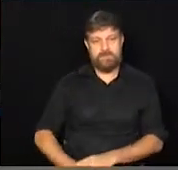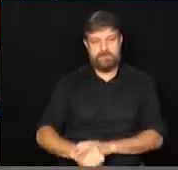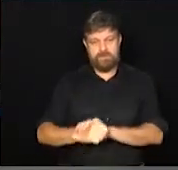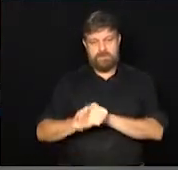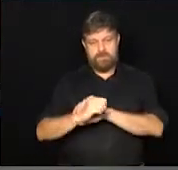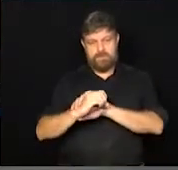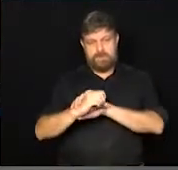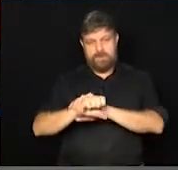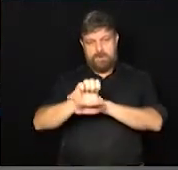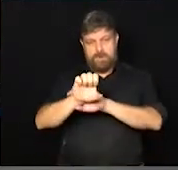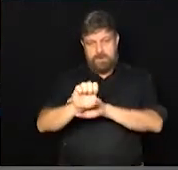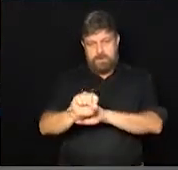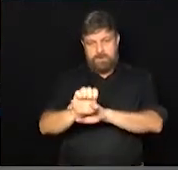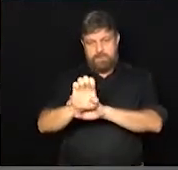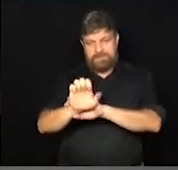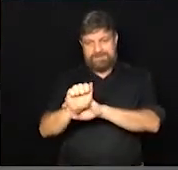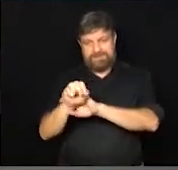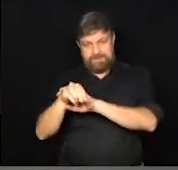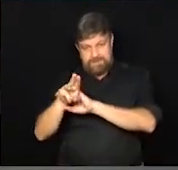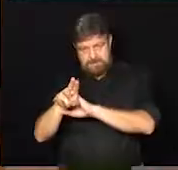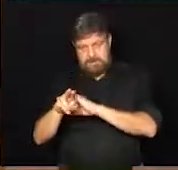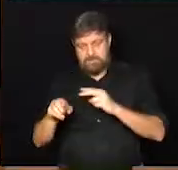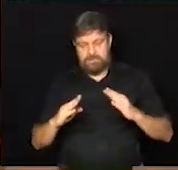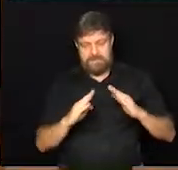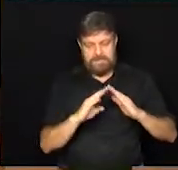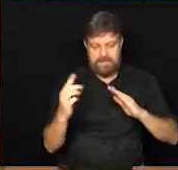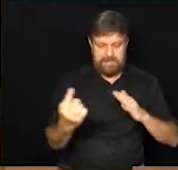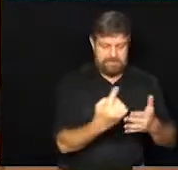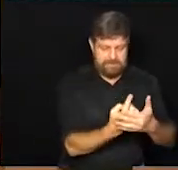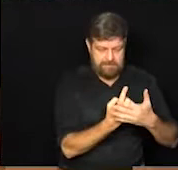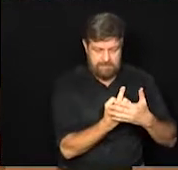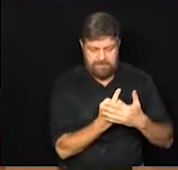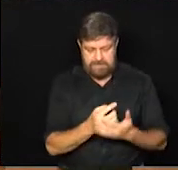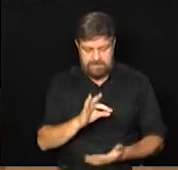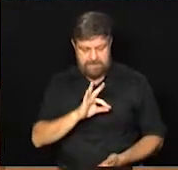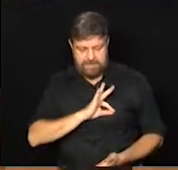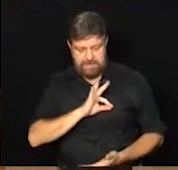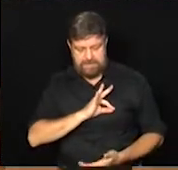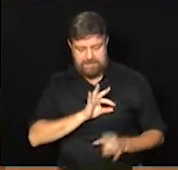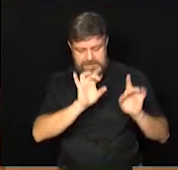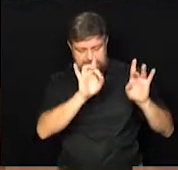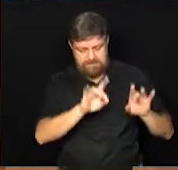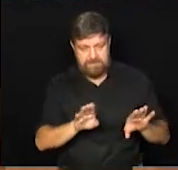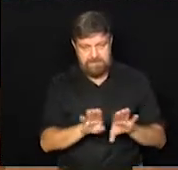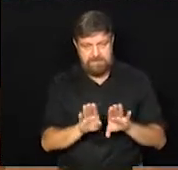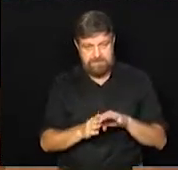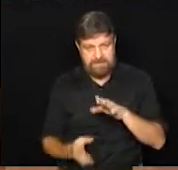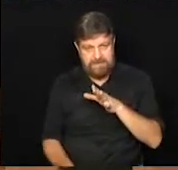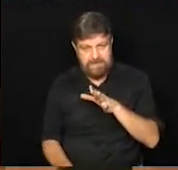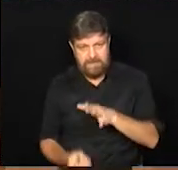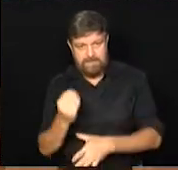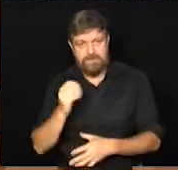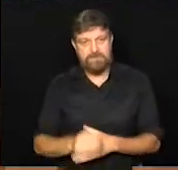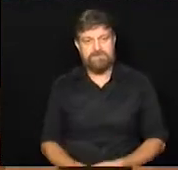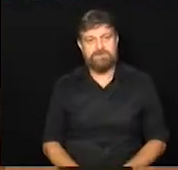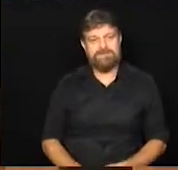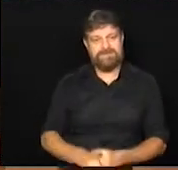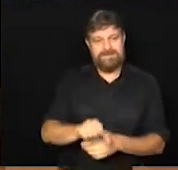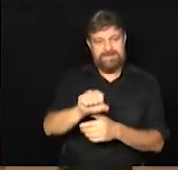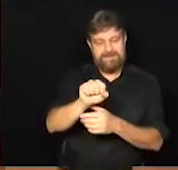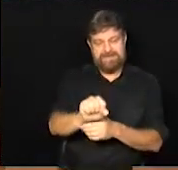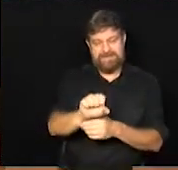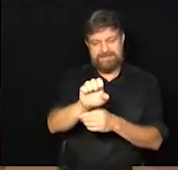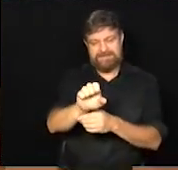Abrigo Saraeme, nós temos delegacia especializada, nós temos agora a criação do SERAV, nós temos já a decisão do